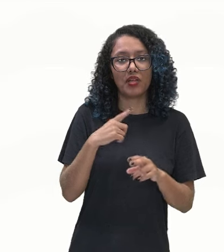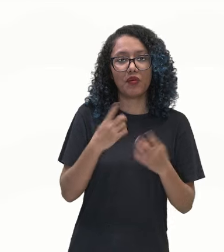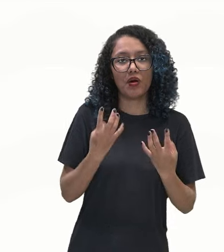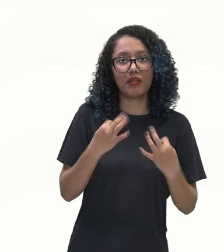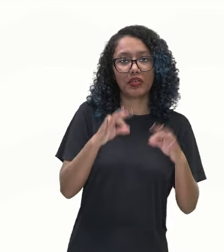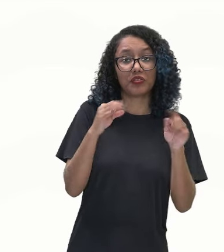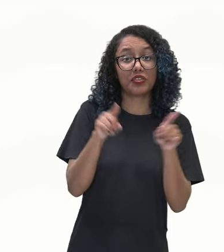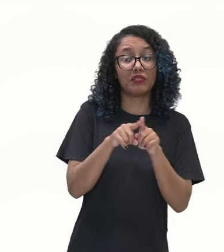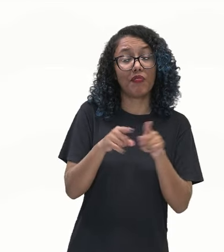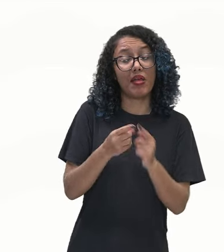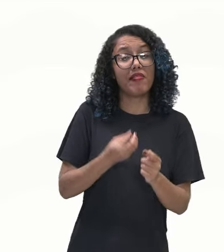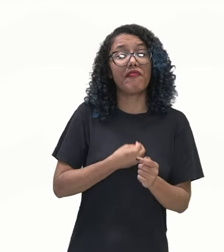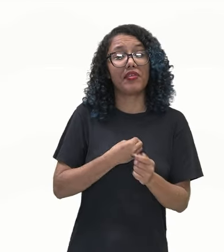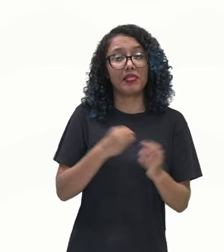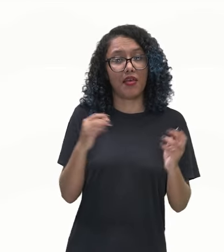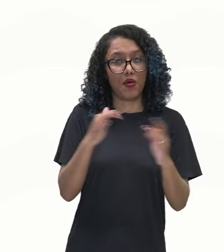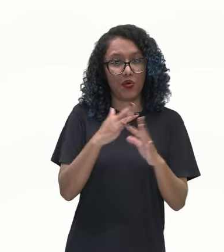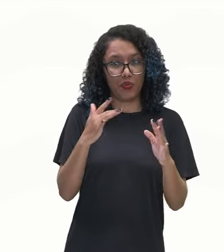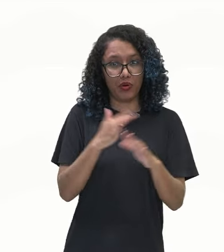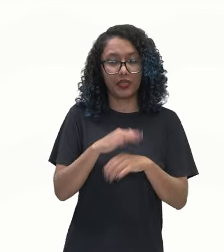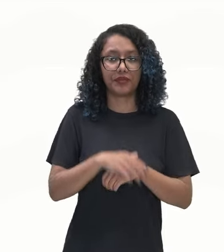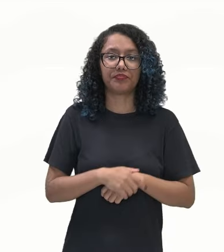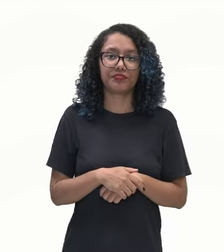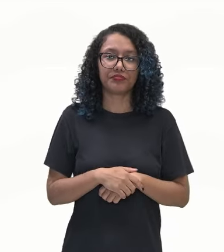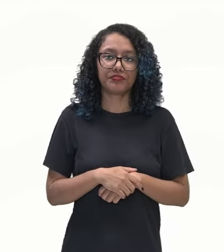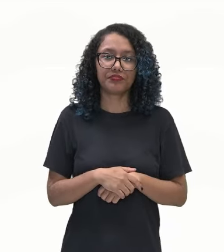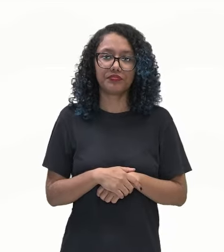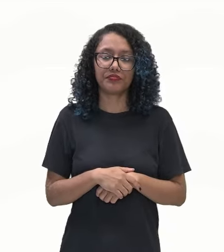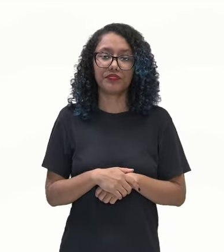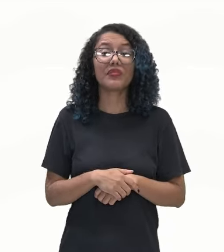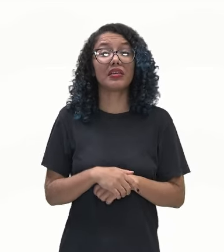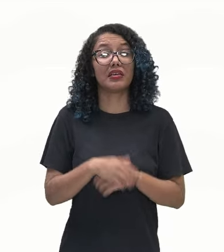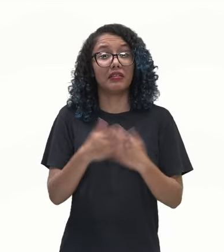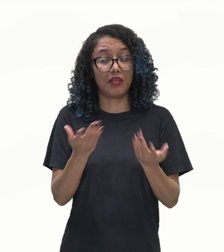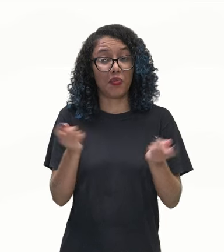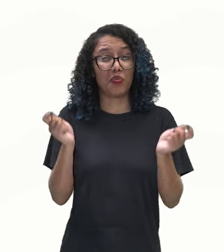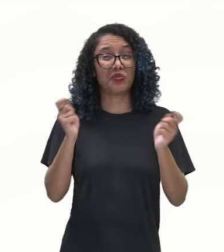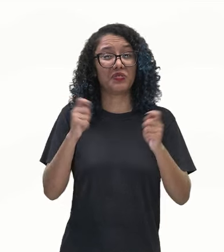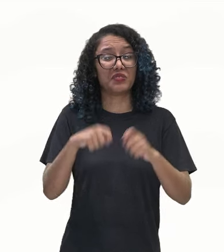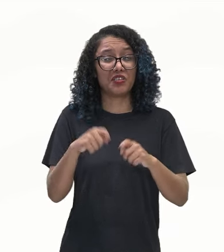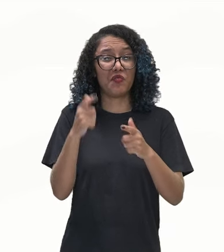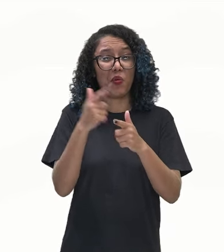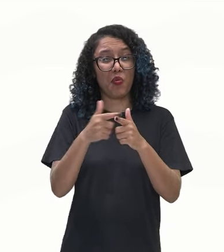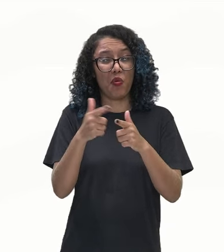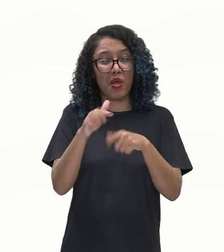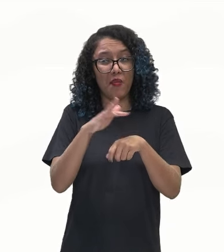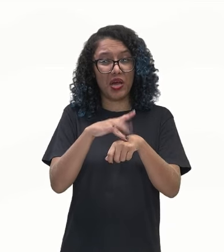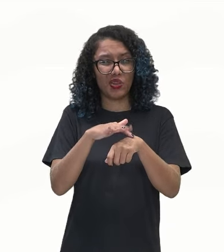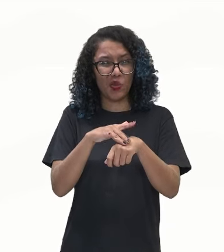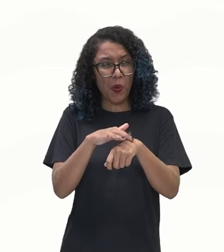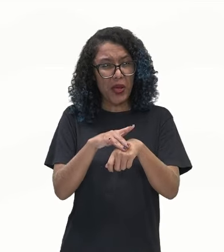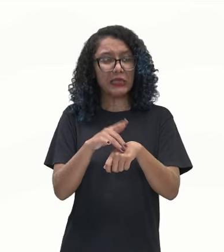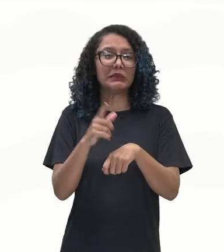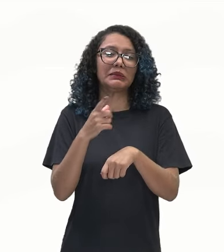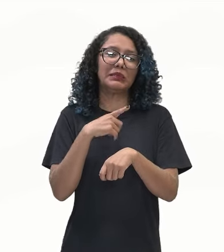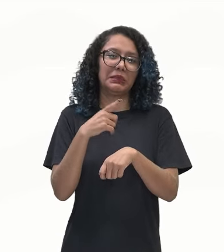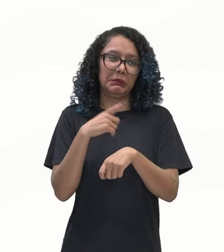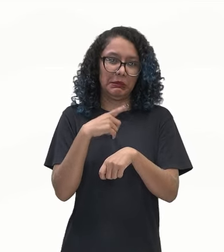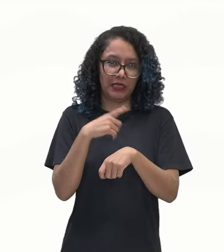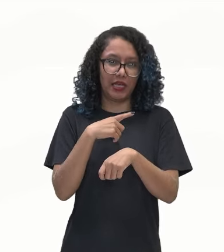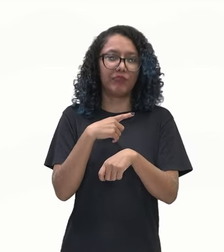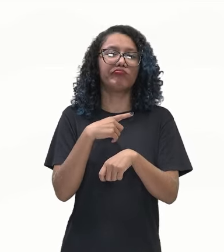que aí, né, orienta, então, a problemas de saúde, né, questões de saúde, health, saúde, né, então, que